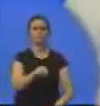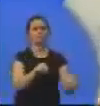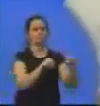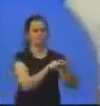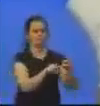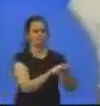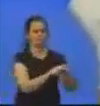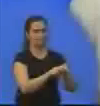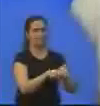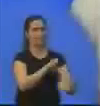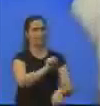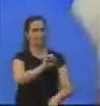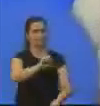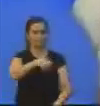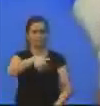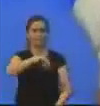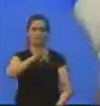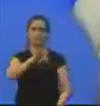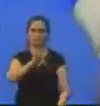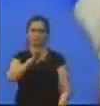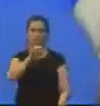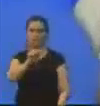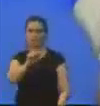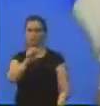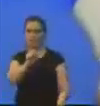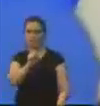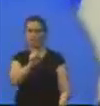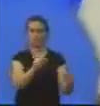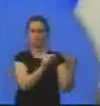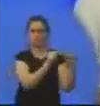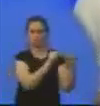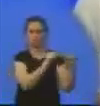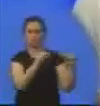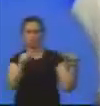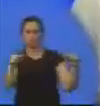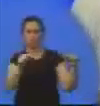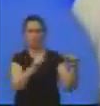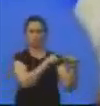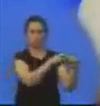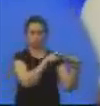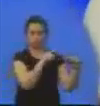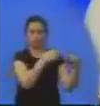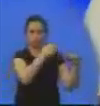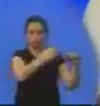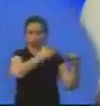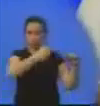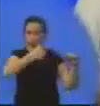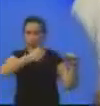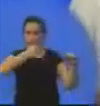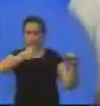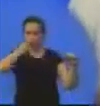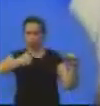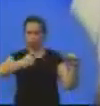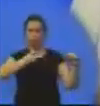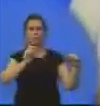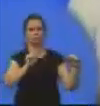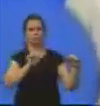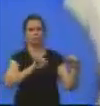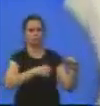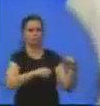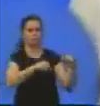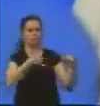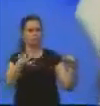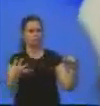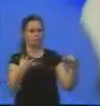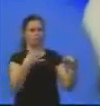E assíntotas horizontais, que eu vou descobrir colocando x indo para mais ou menos infinito.